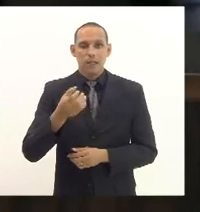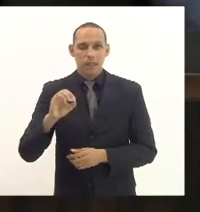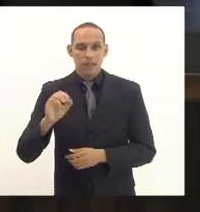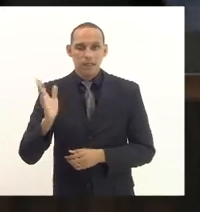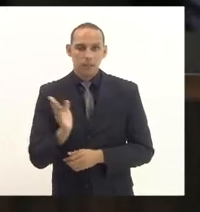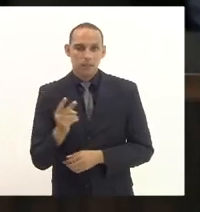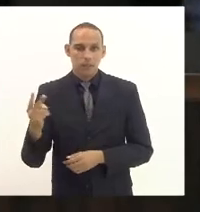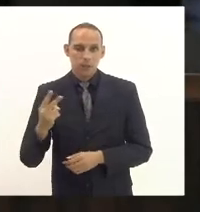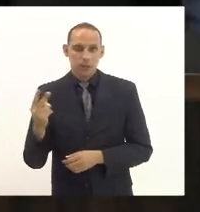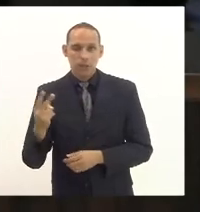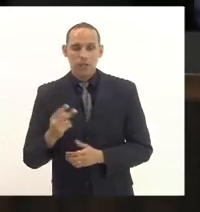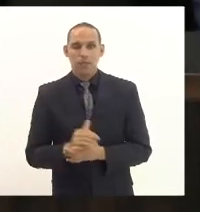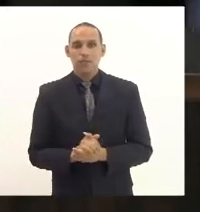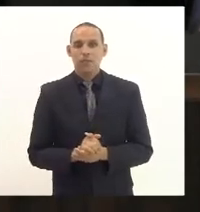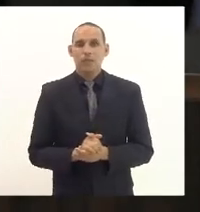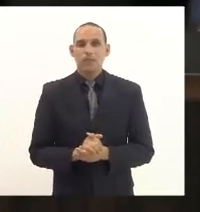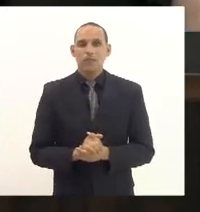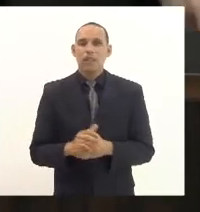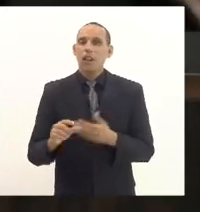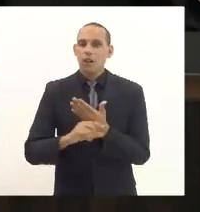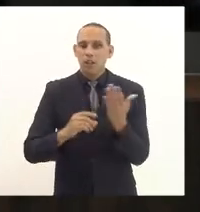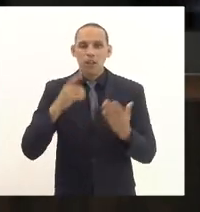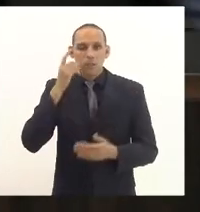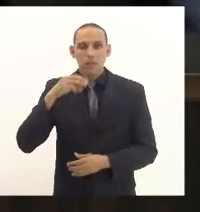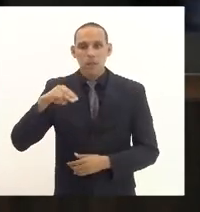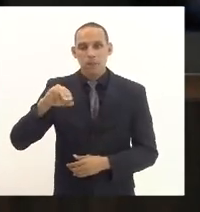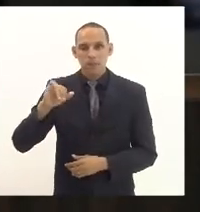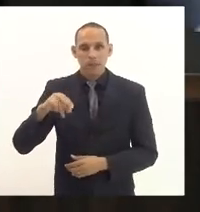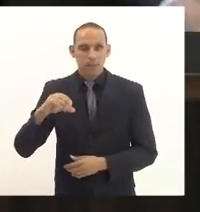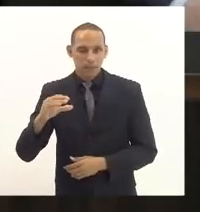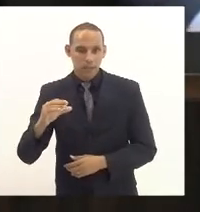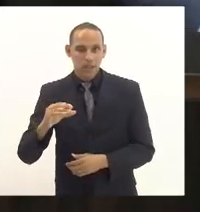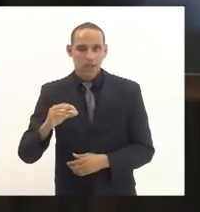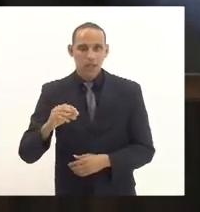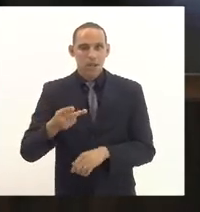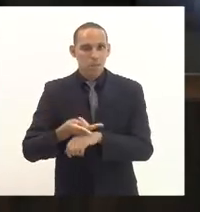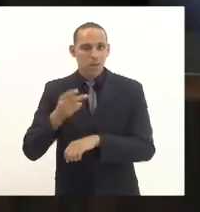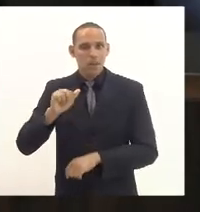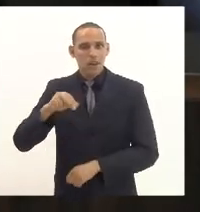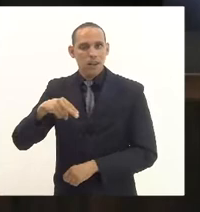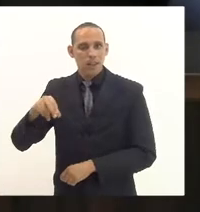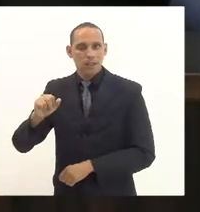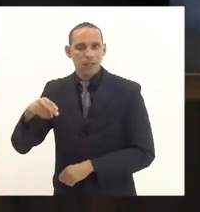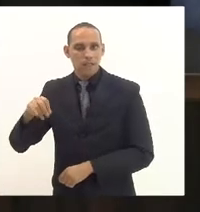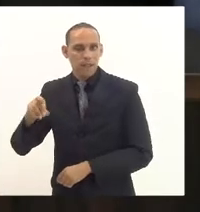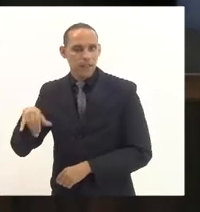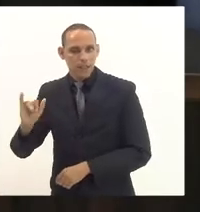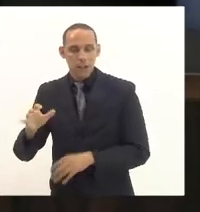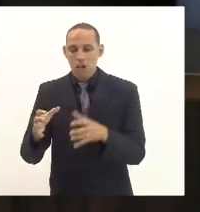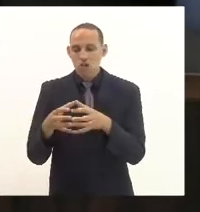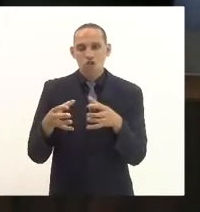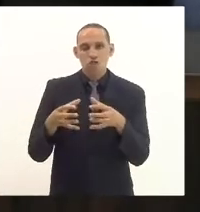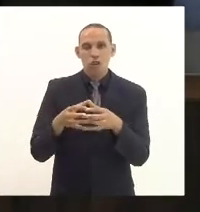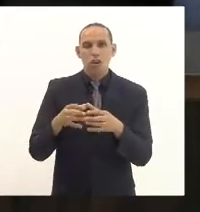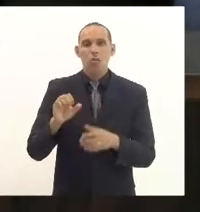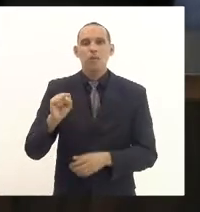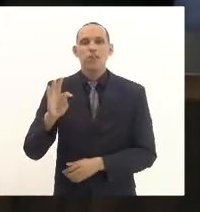1260 de 22, de autoria do deputado Carlos Mink, que concede o prêmio Analele de Saúde ao Grupo Star